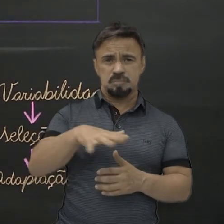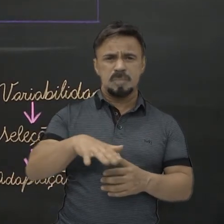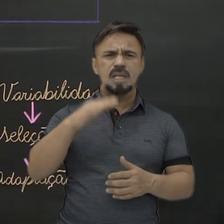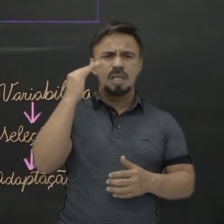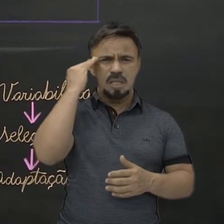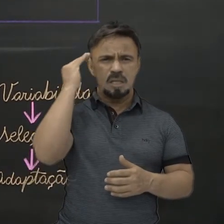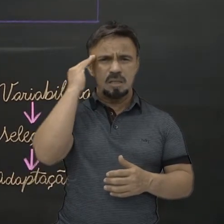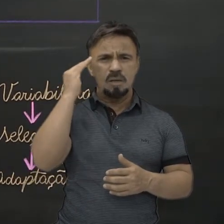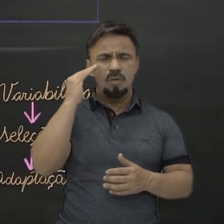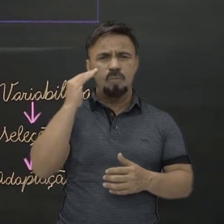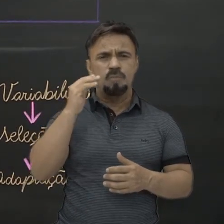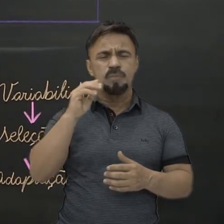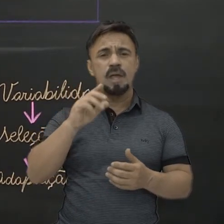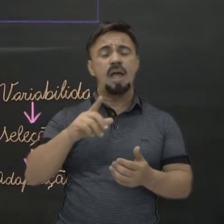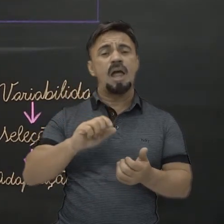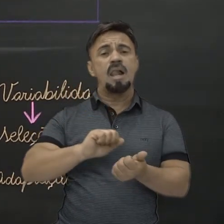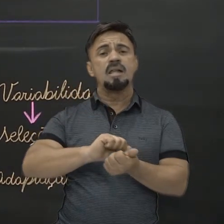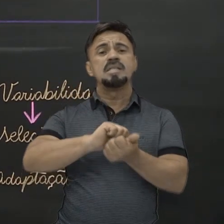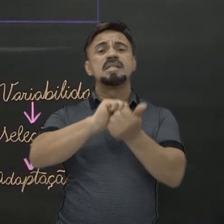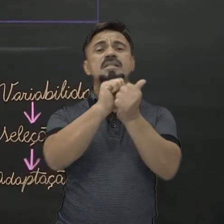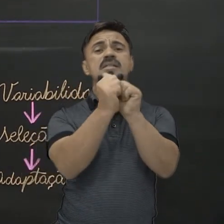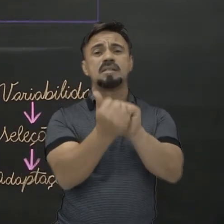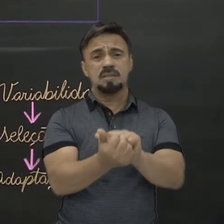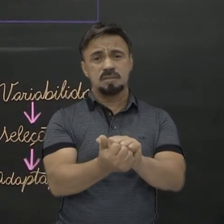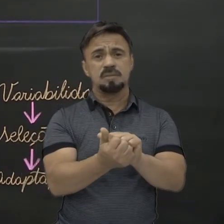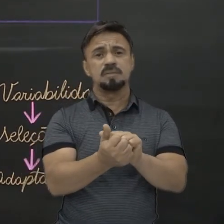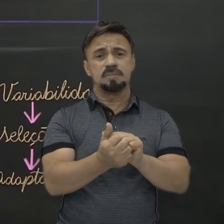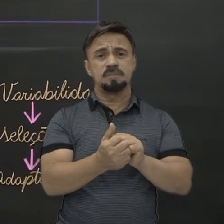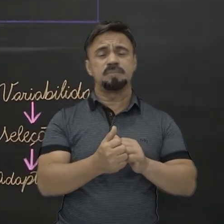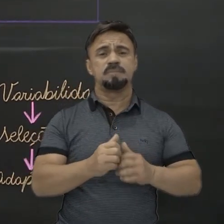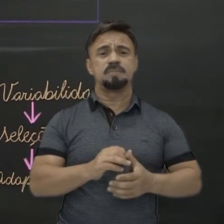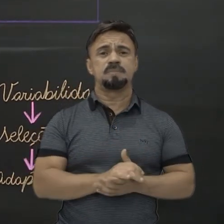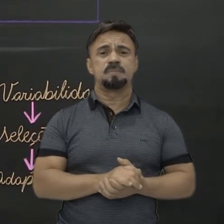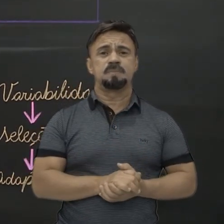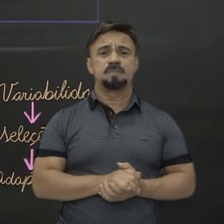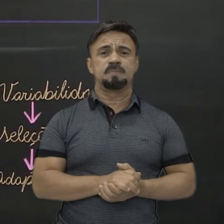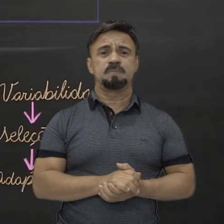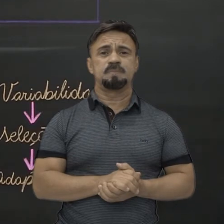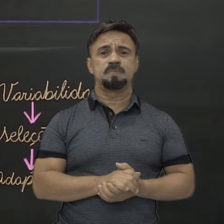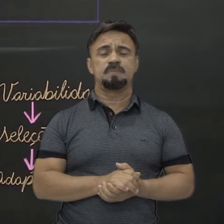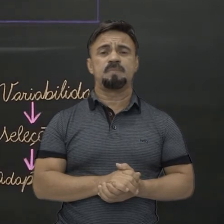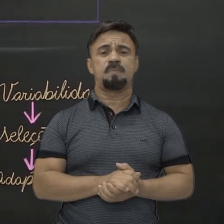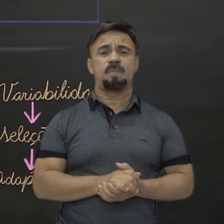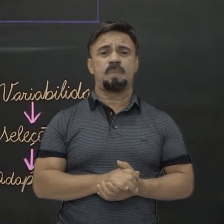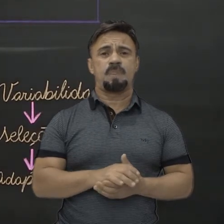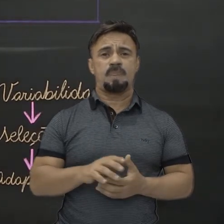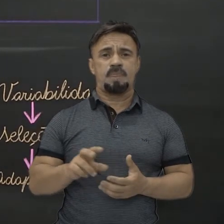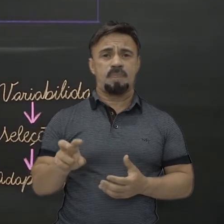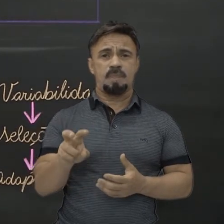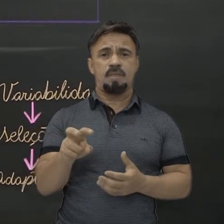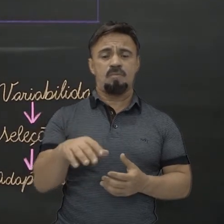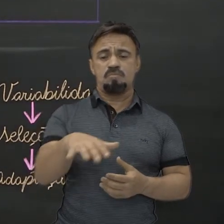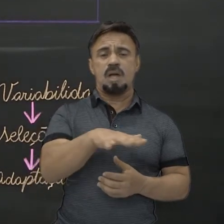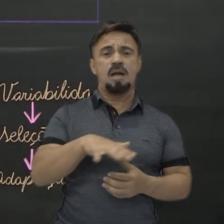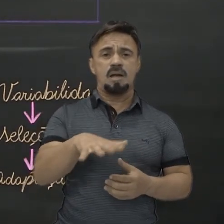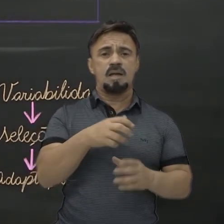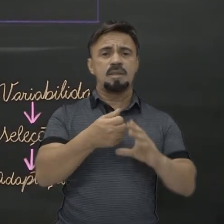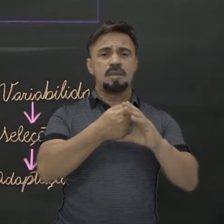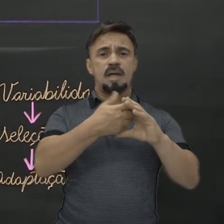entendeu? Ela não adquiriu, ela não ganhou um download, como pensaria Lamarck. Ela se adaptou por uma